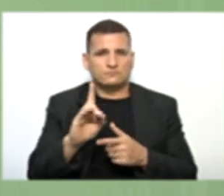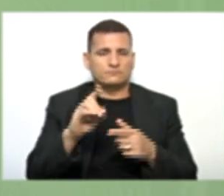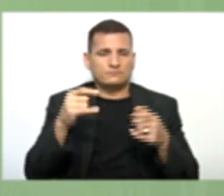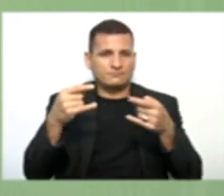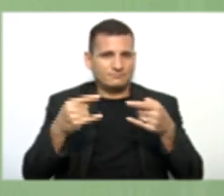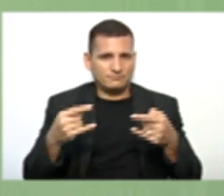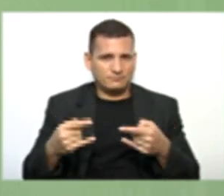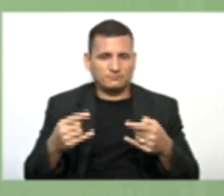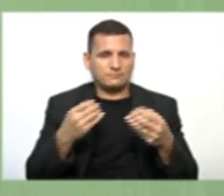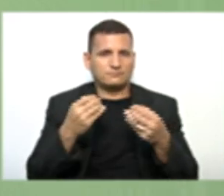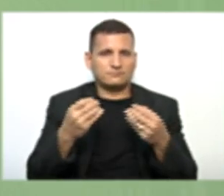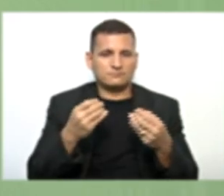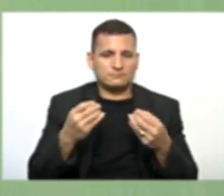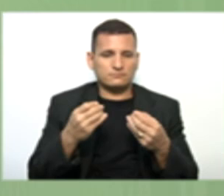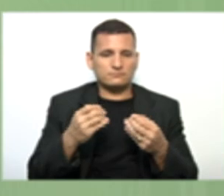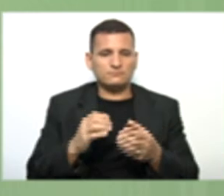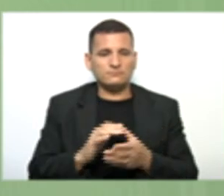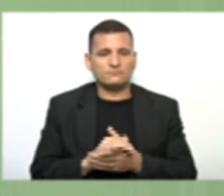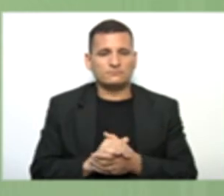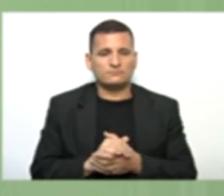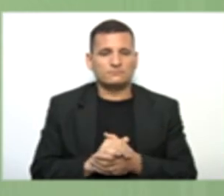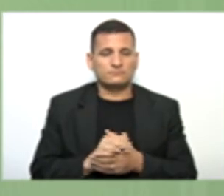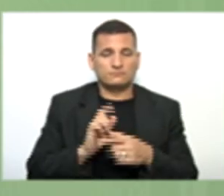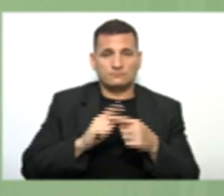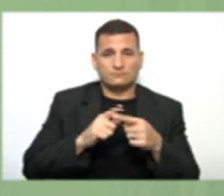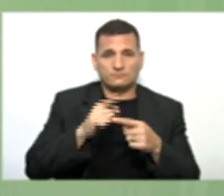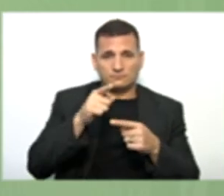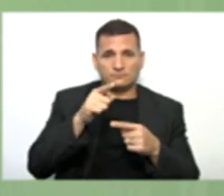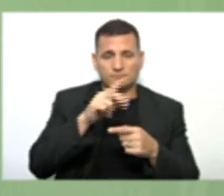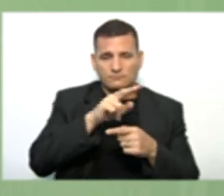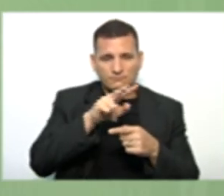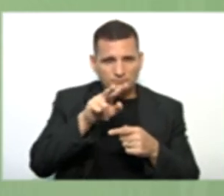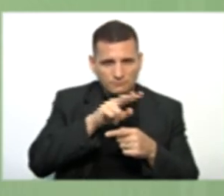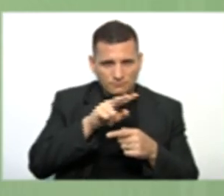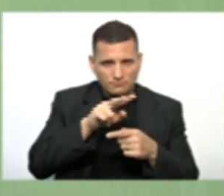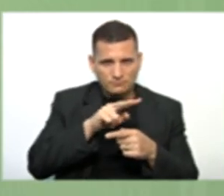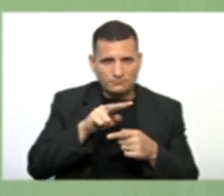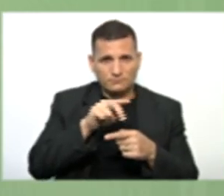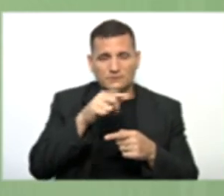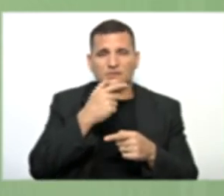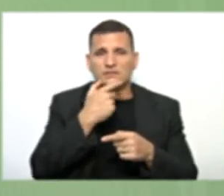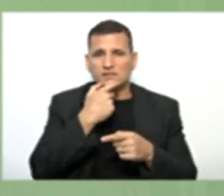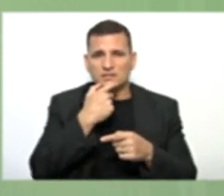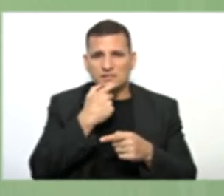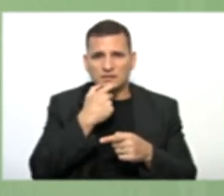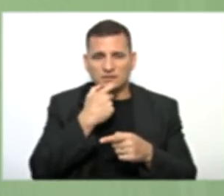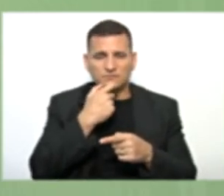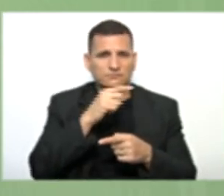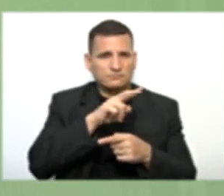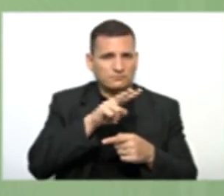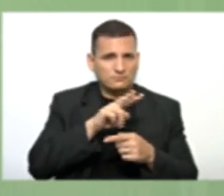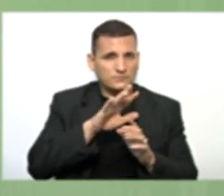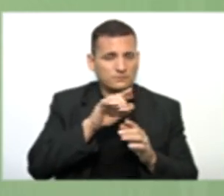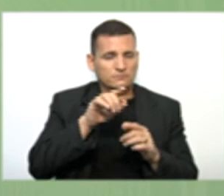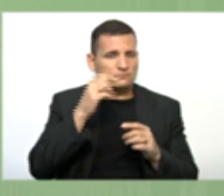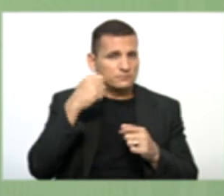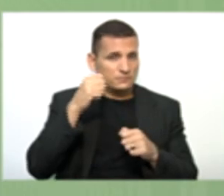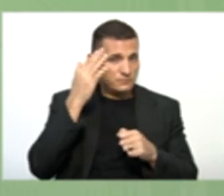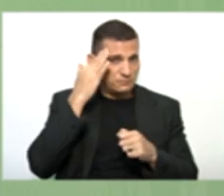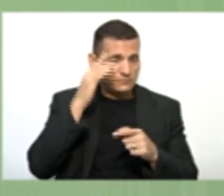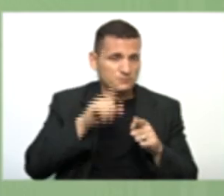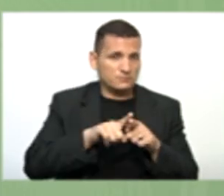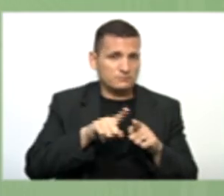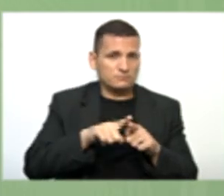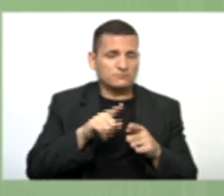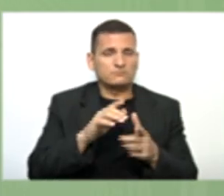tenho que interpretar o código? Justamente, porque você vai ler uma coisa, até porque está em inglês, mas você também tem que saber interpretar. De que